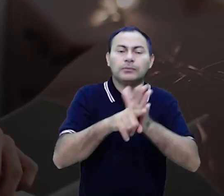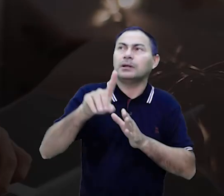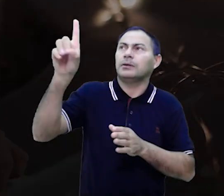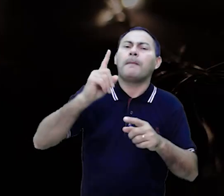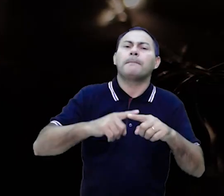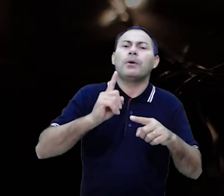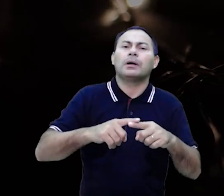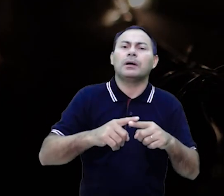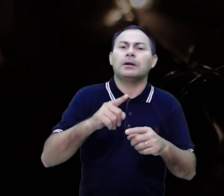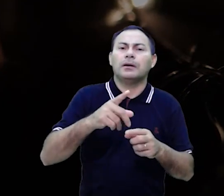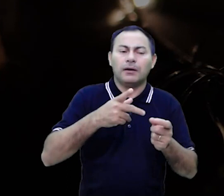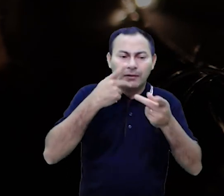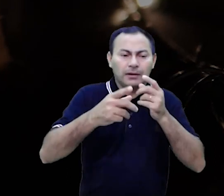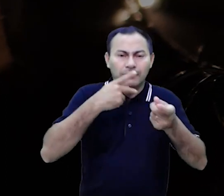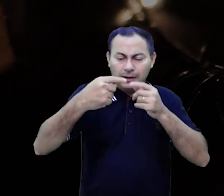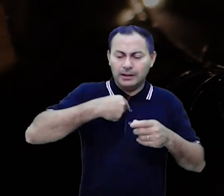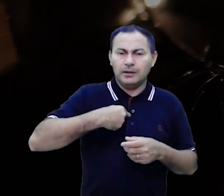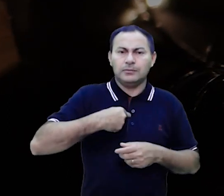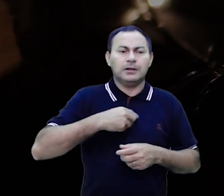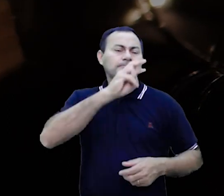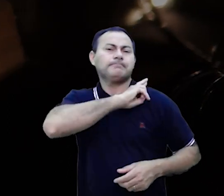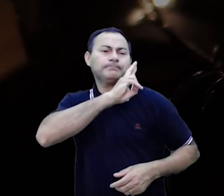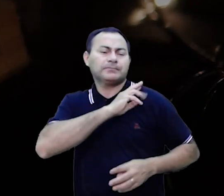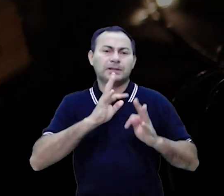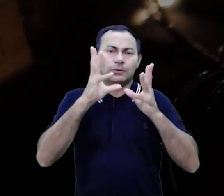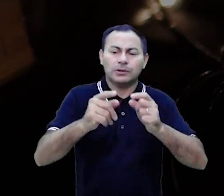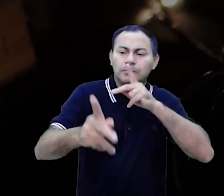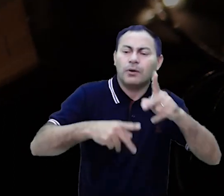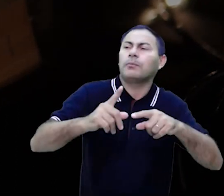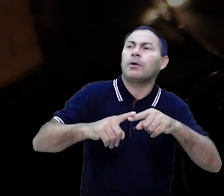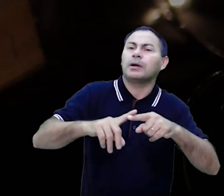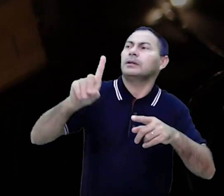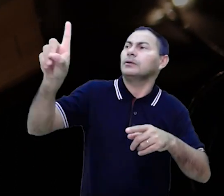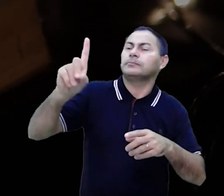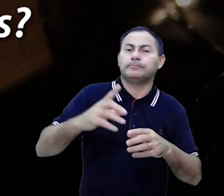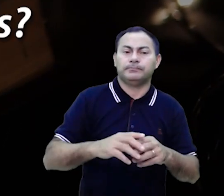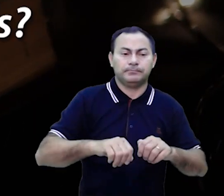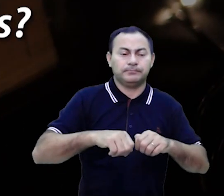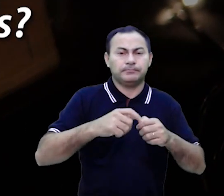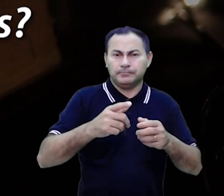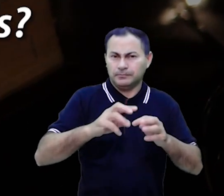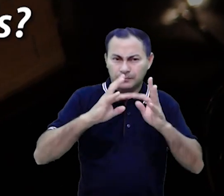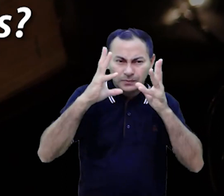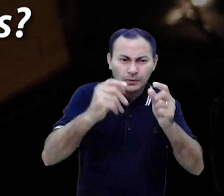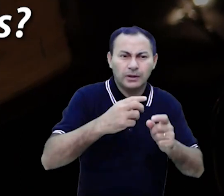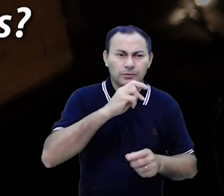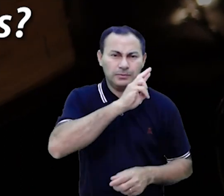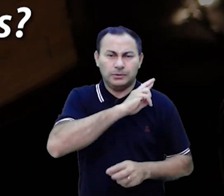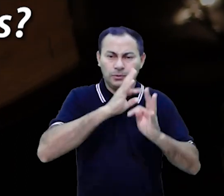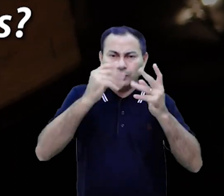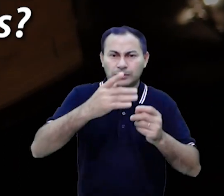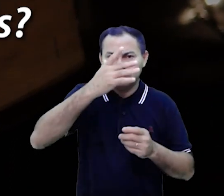exemplo, perguntou a Deus: por que puseste sobre mim o encargo de todo esse povo? Concebi porventura todo